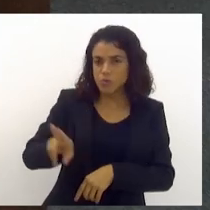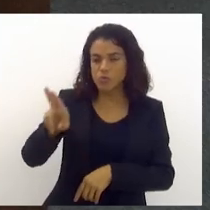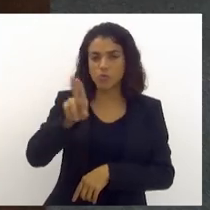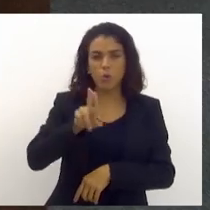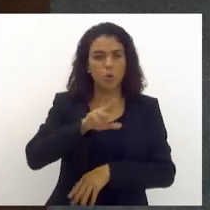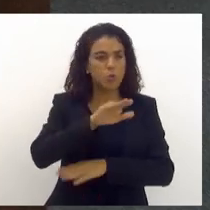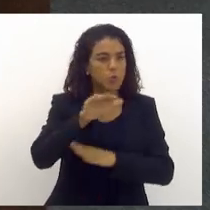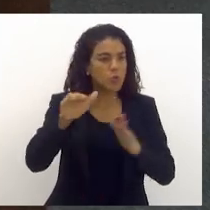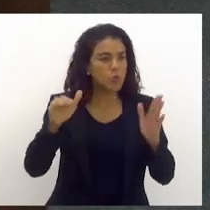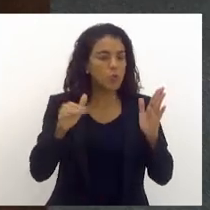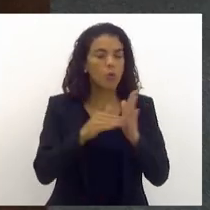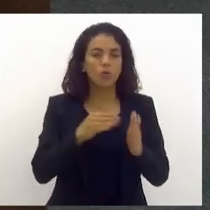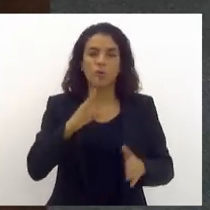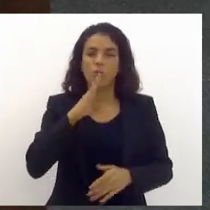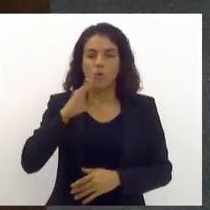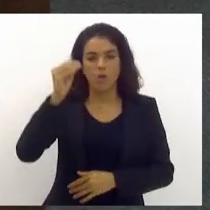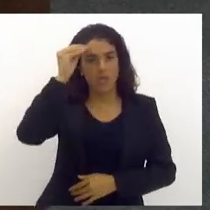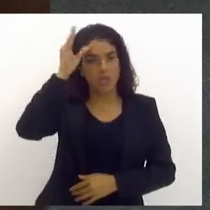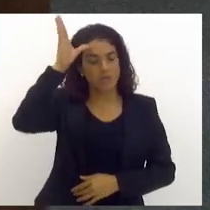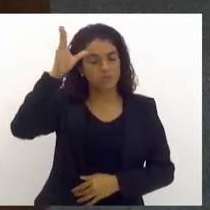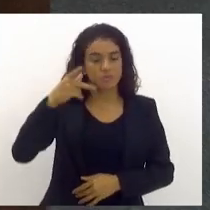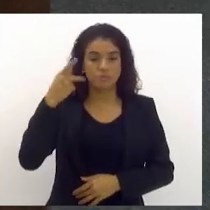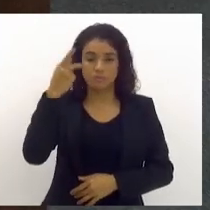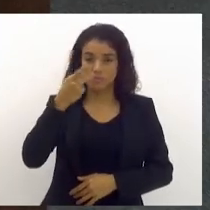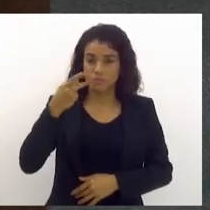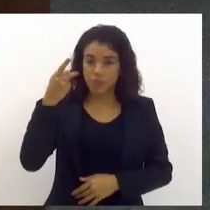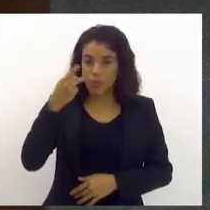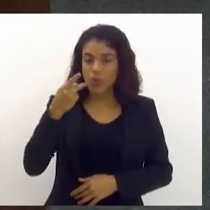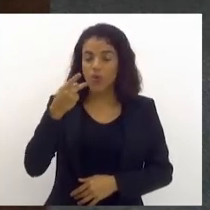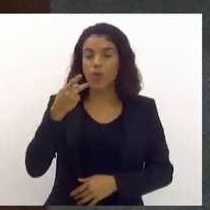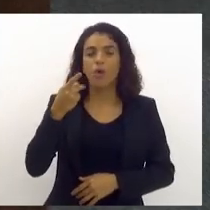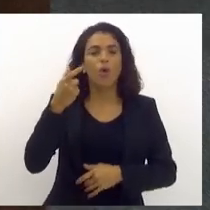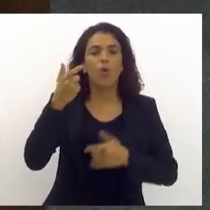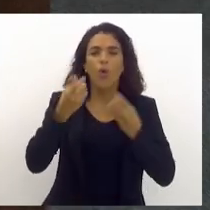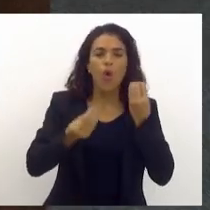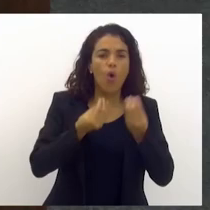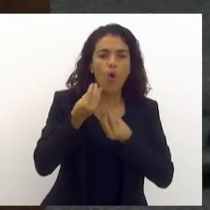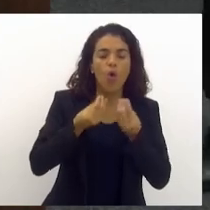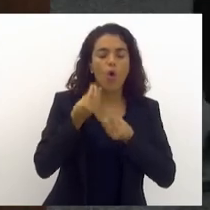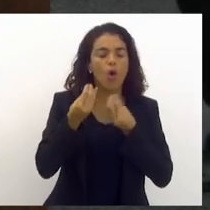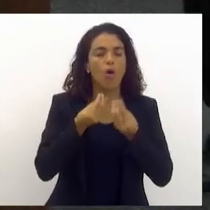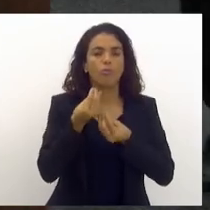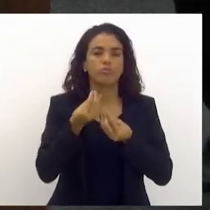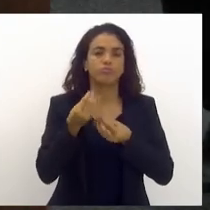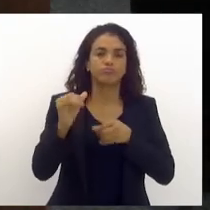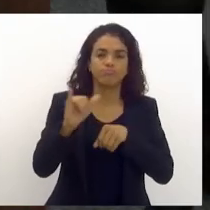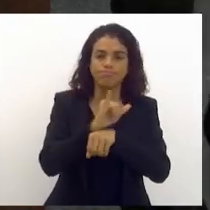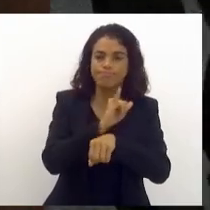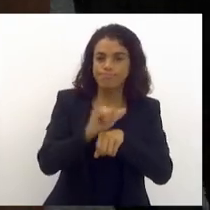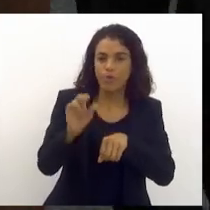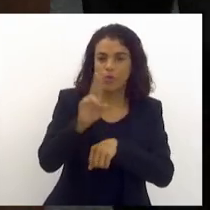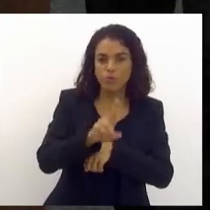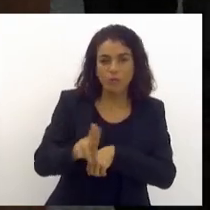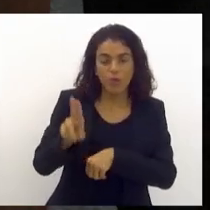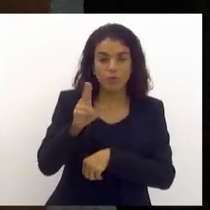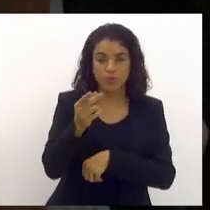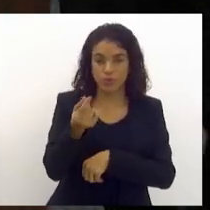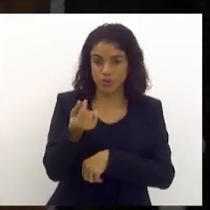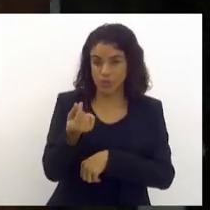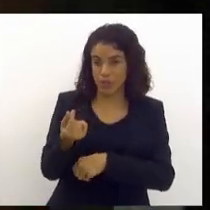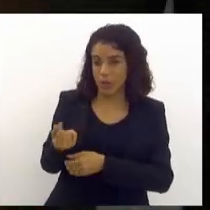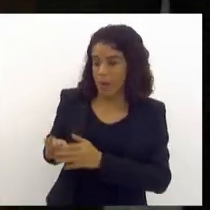gente retirasse dessa mensagem o fundo de habitação, que é tão importante para combater o